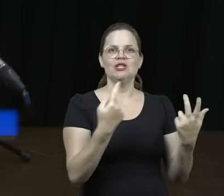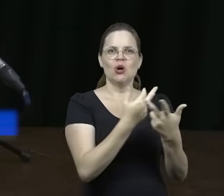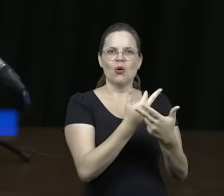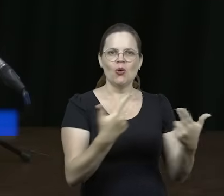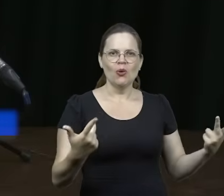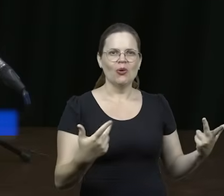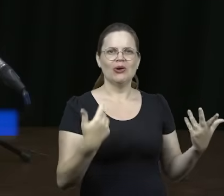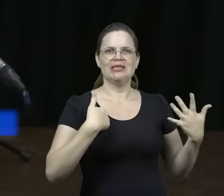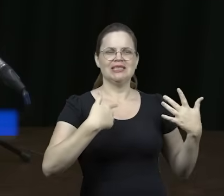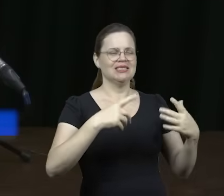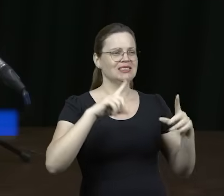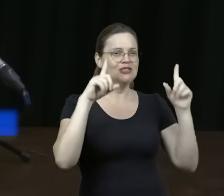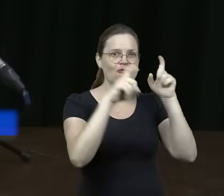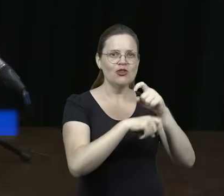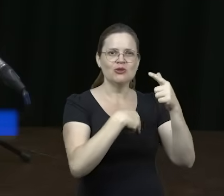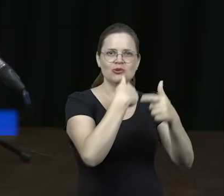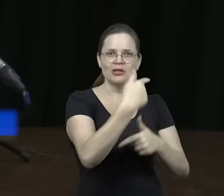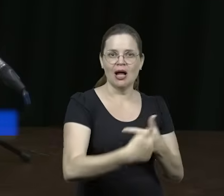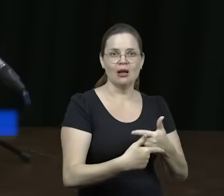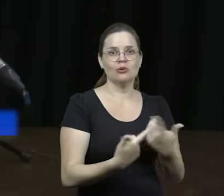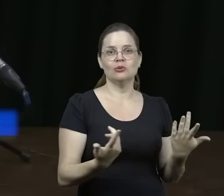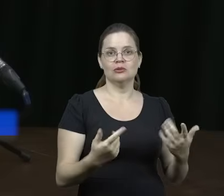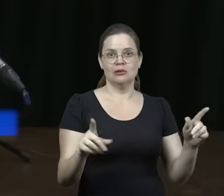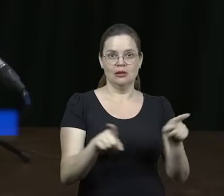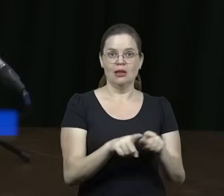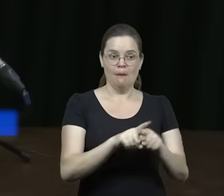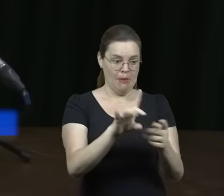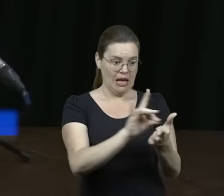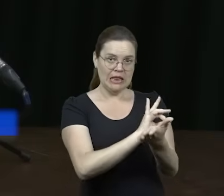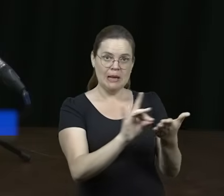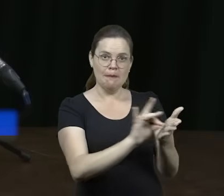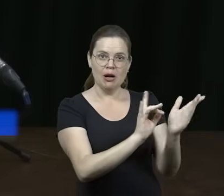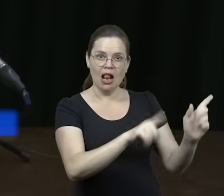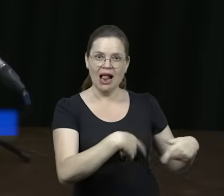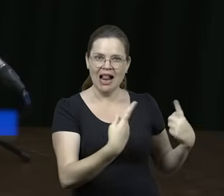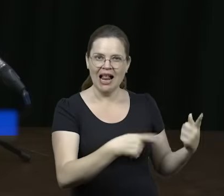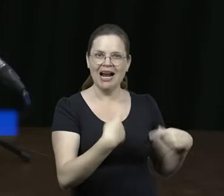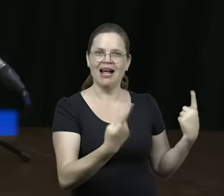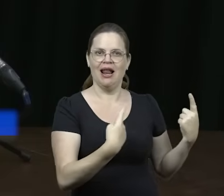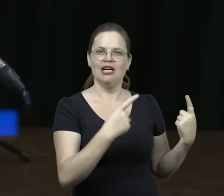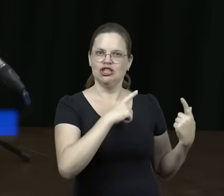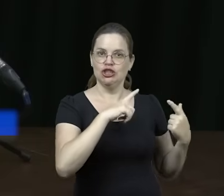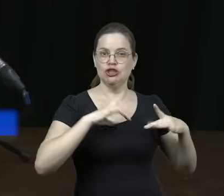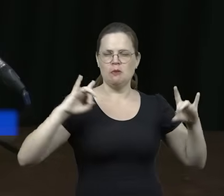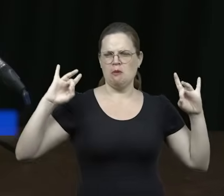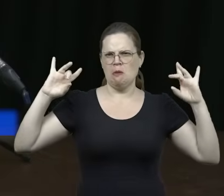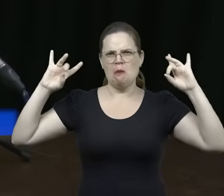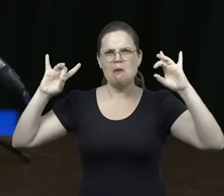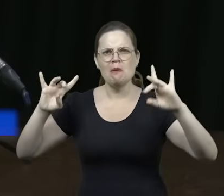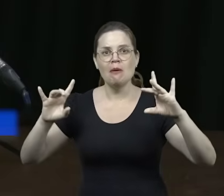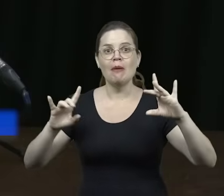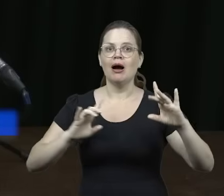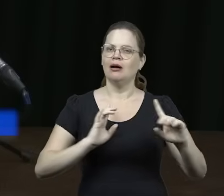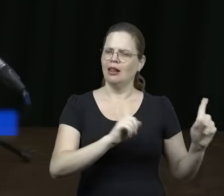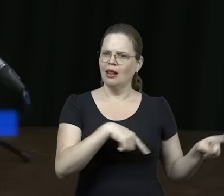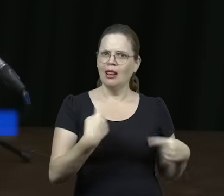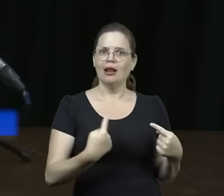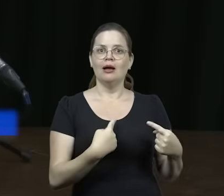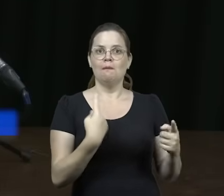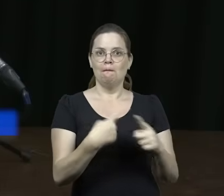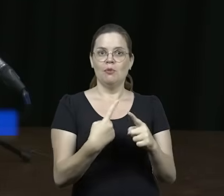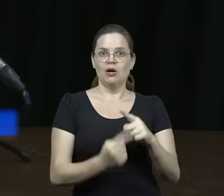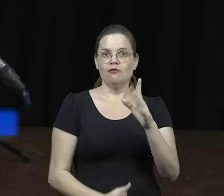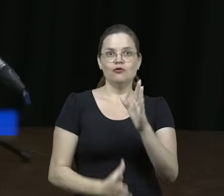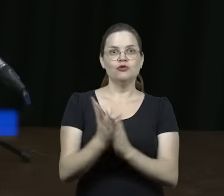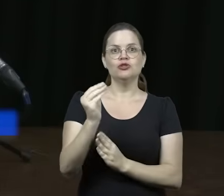calor intenso, até mesmo contra os inimigos que ameaçavam, né? Aqueles que fugiam iam